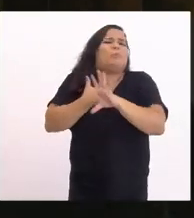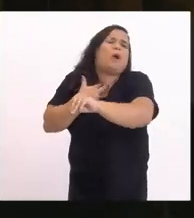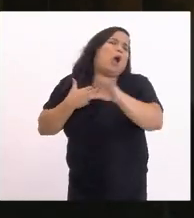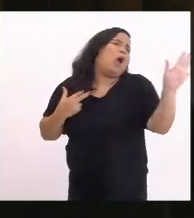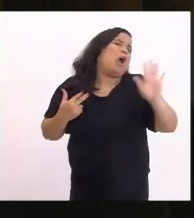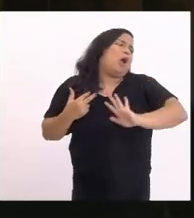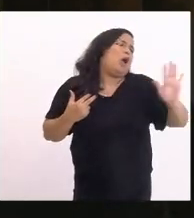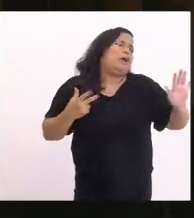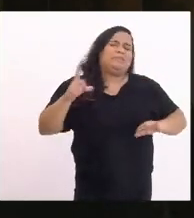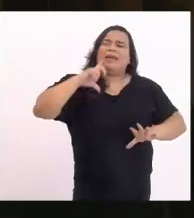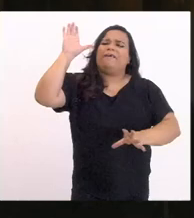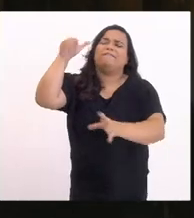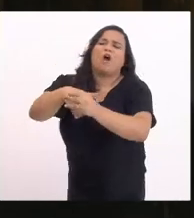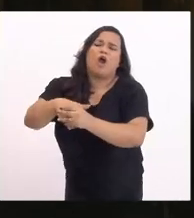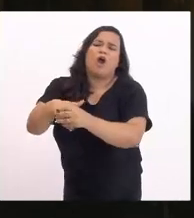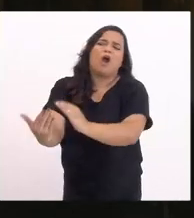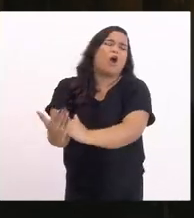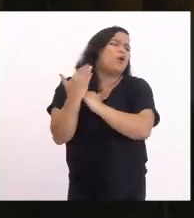tem voto,